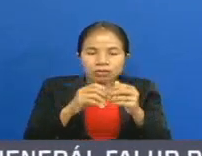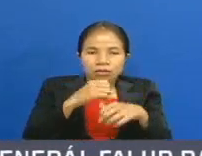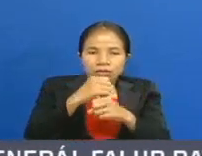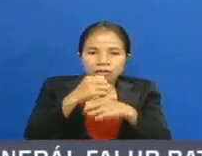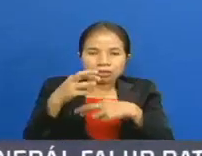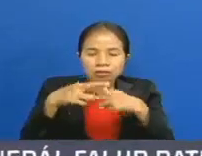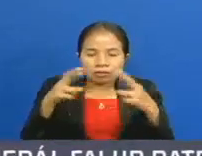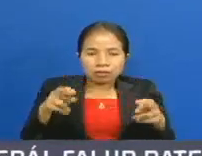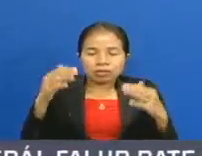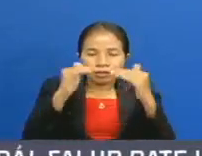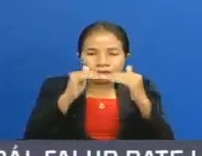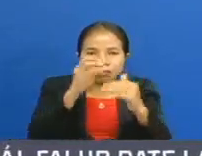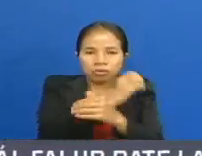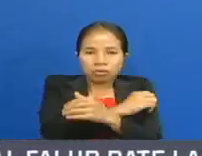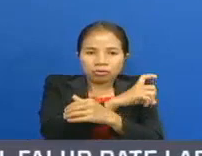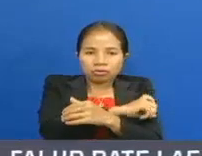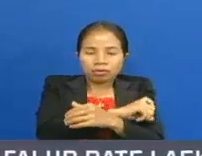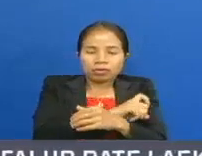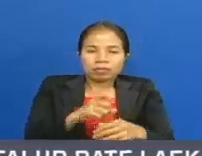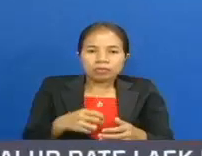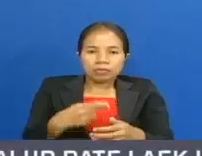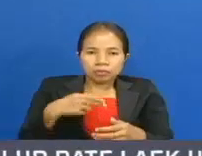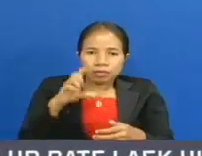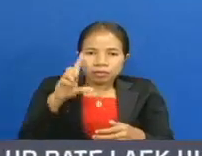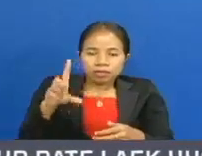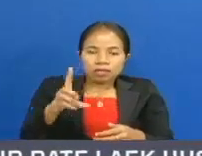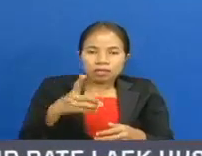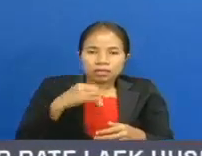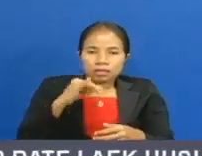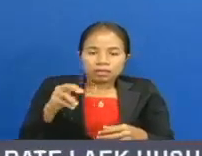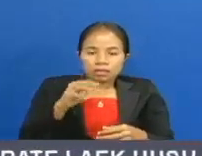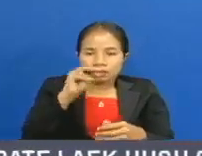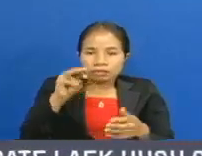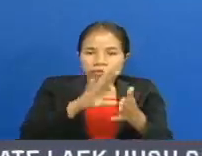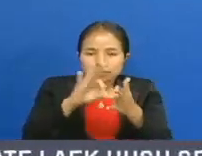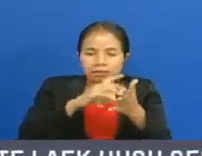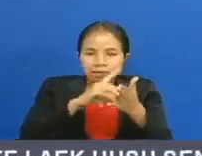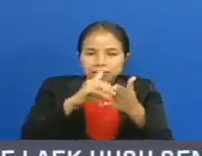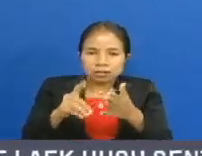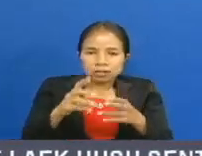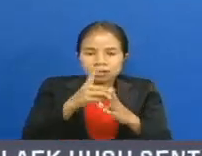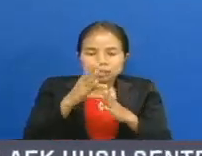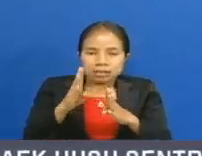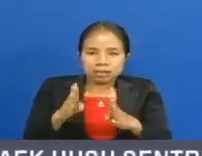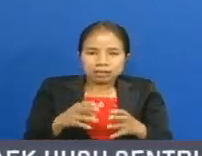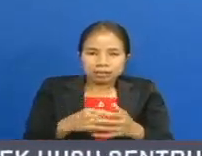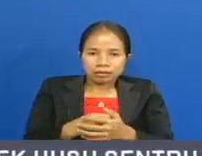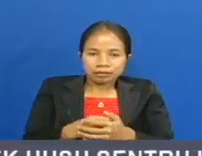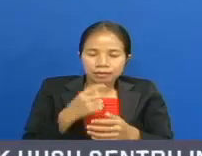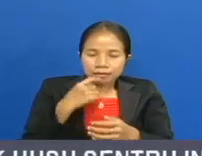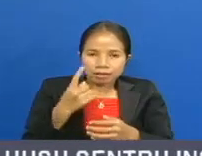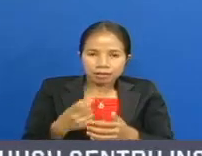salão encontro Oxfam, Rudi Larandili, e a segunda-feira semana ne. Gerente Oxfam, Adilson da Costa,